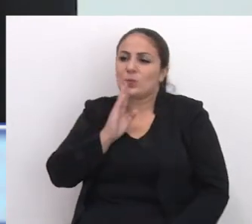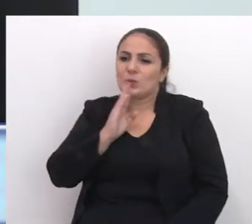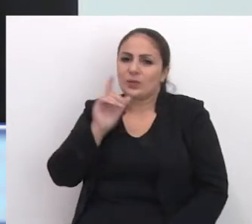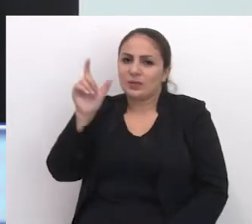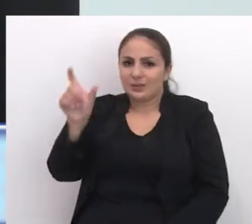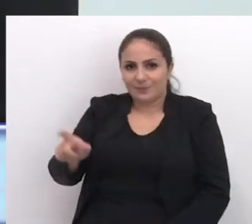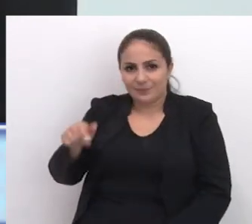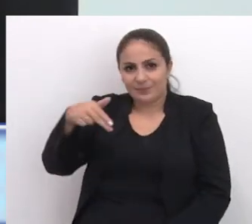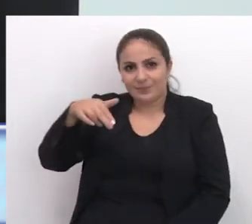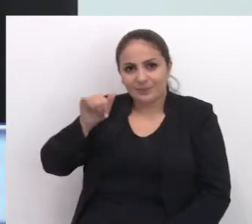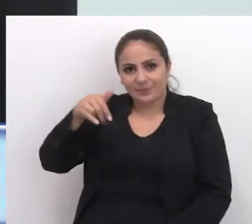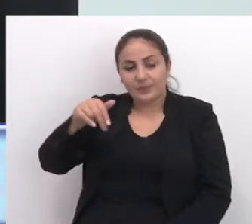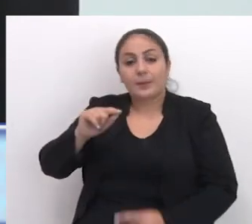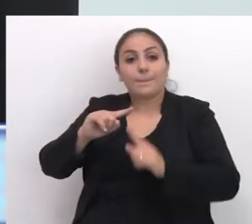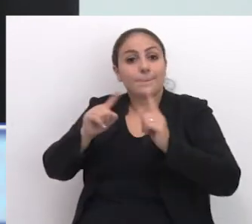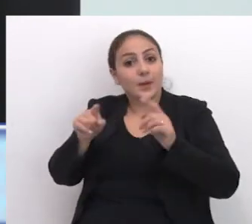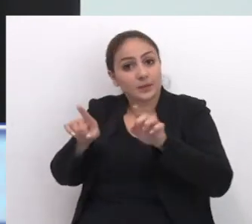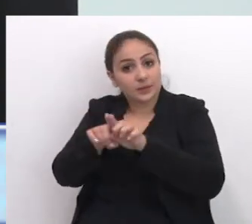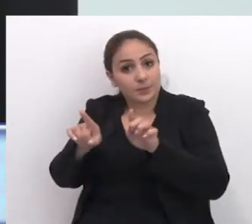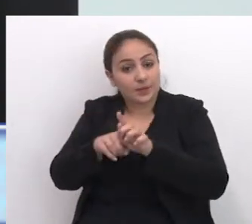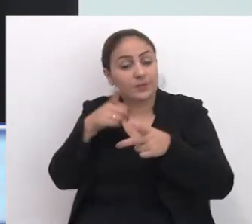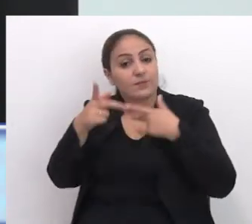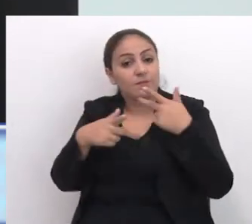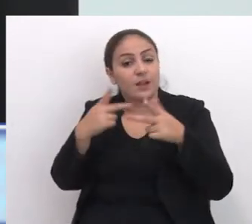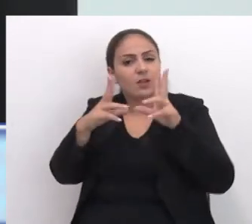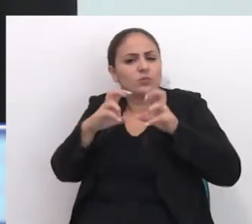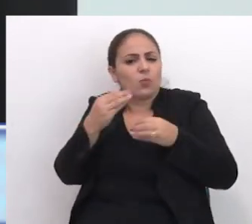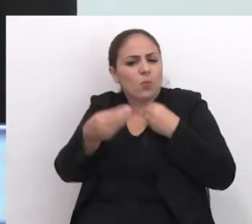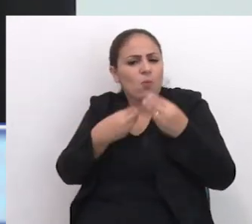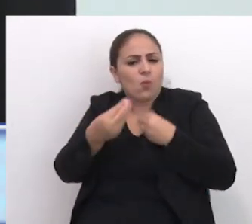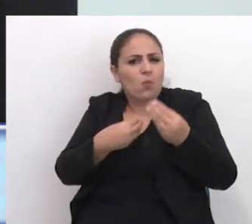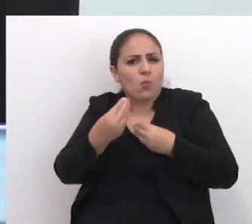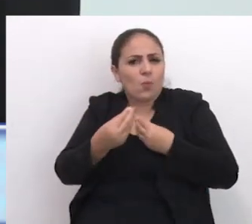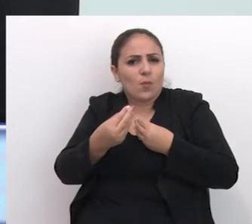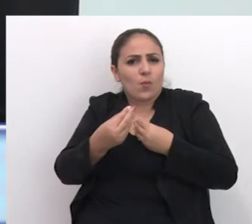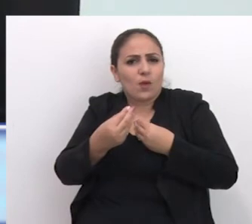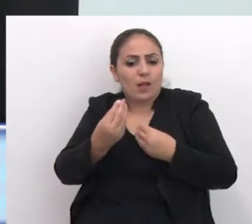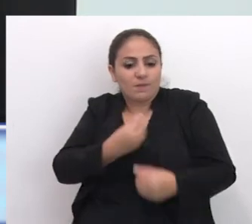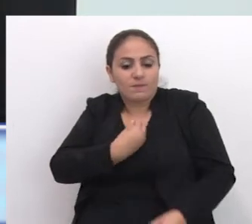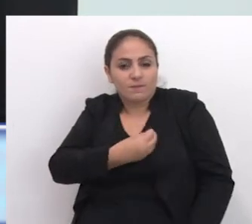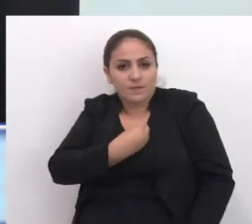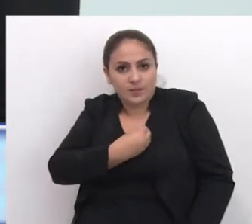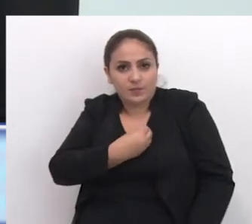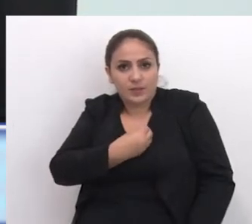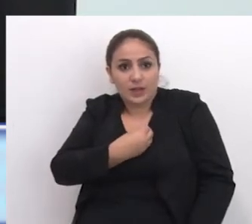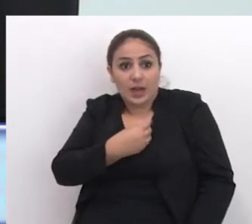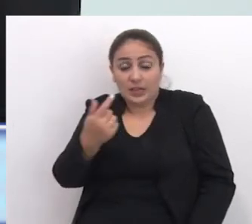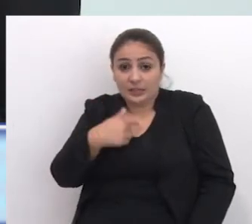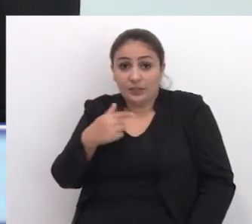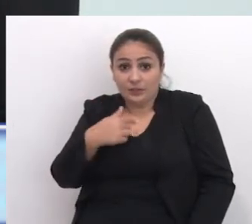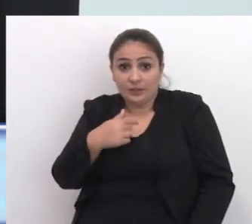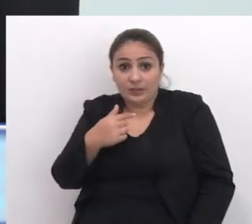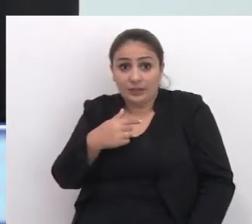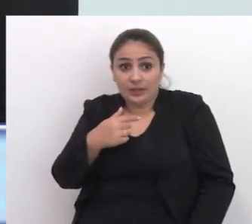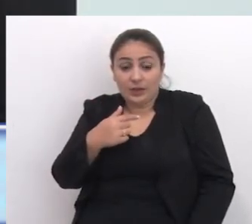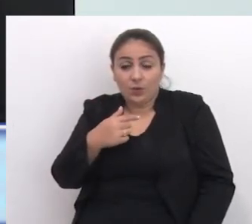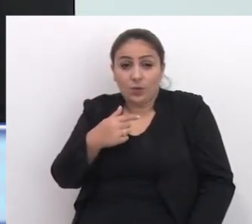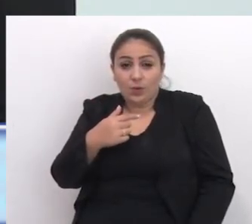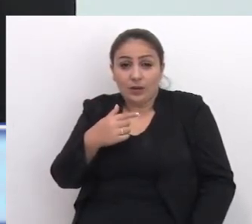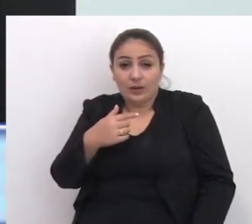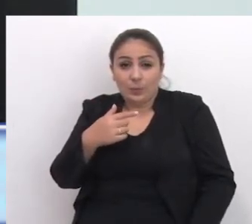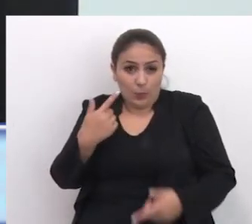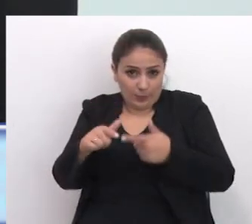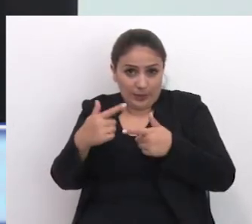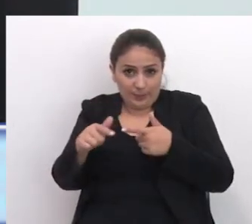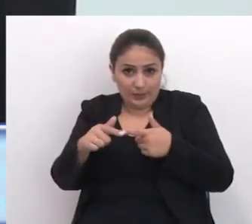conheceram. E também fala sobre como que ela viveu a vida dela, porque ela sofreu um acidente quando ela era pequena.